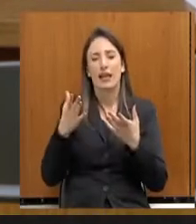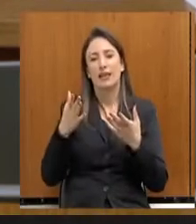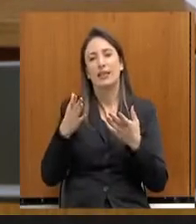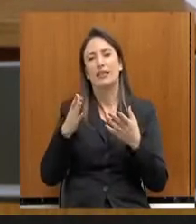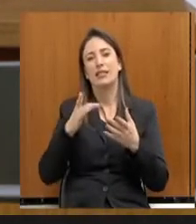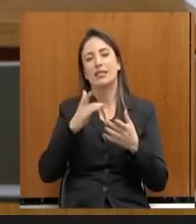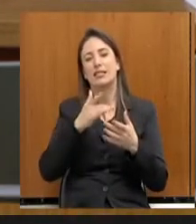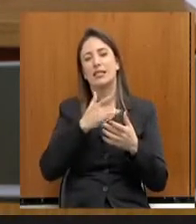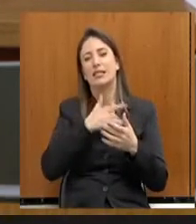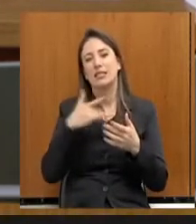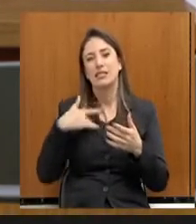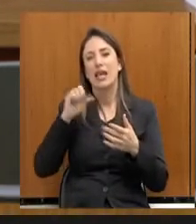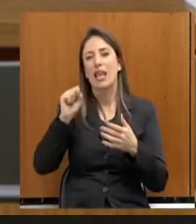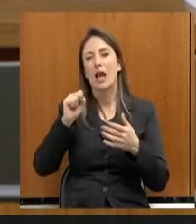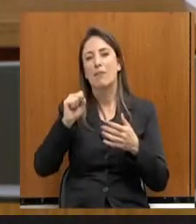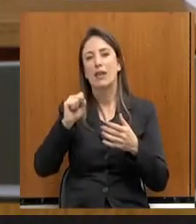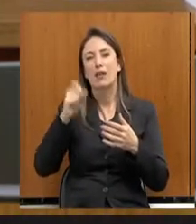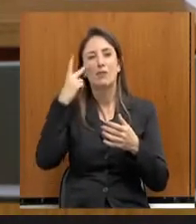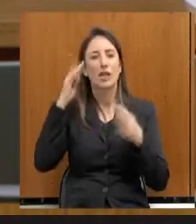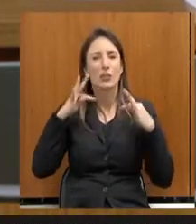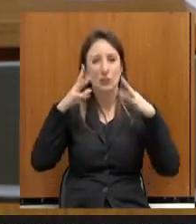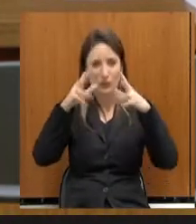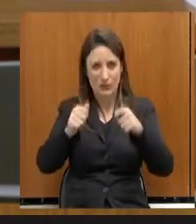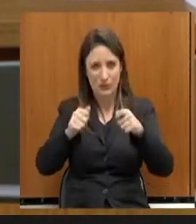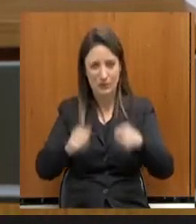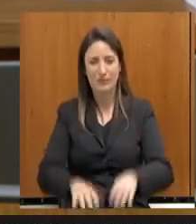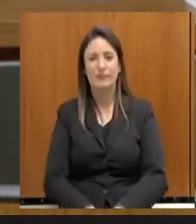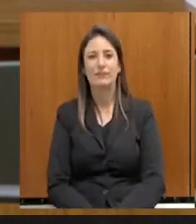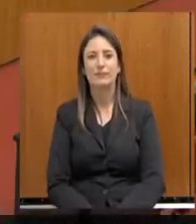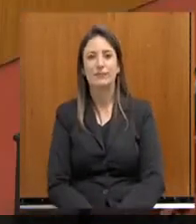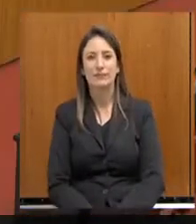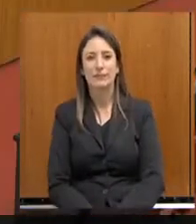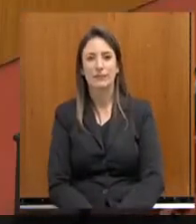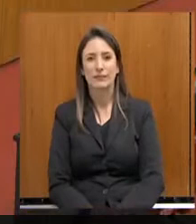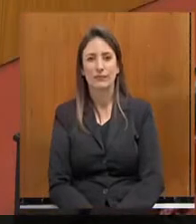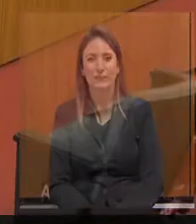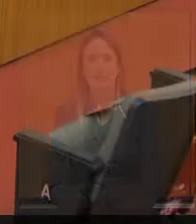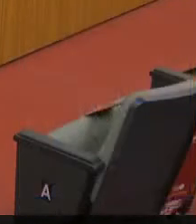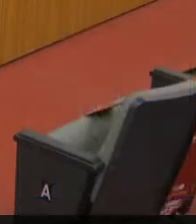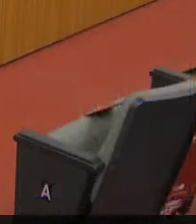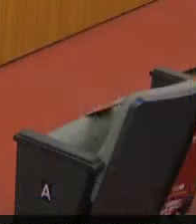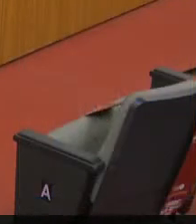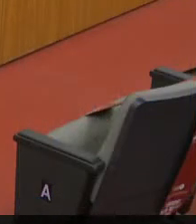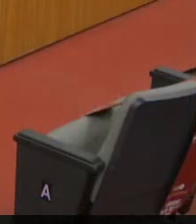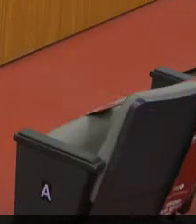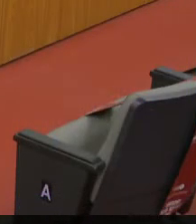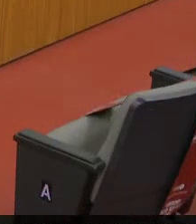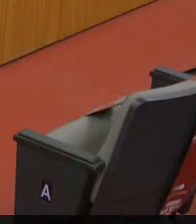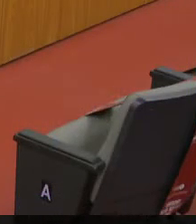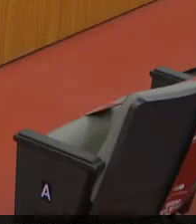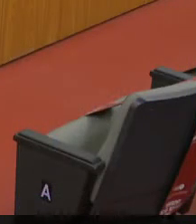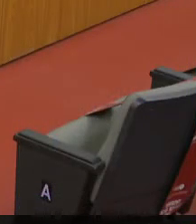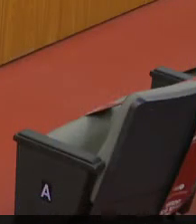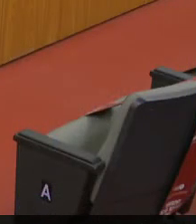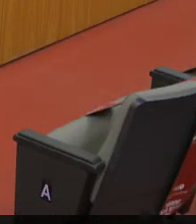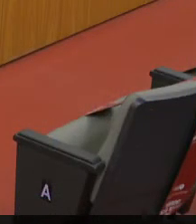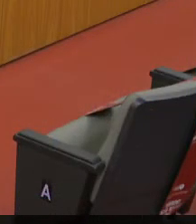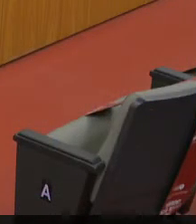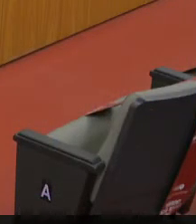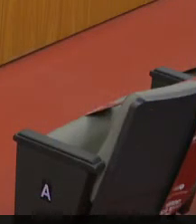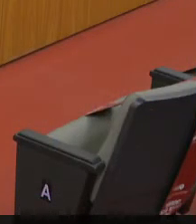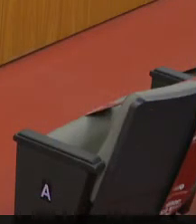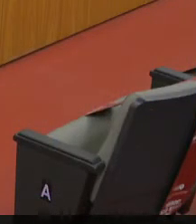Ah tá bom então tá bom depois eu respondo as outras dos deputados a senhora concluir